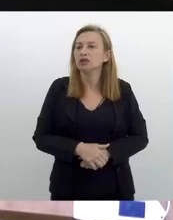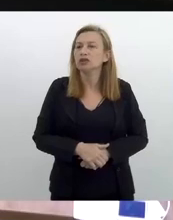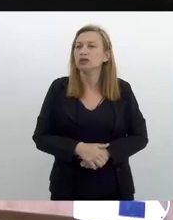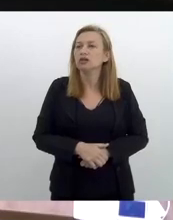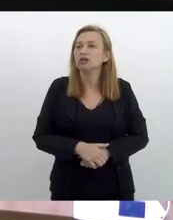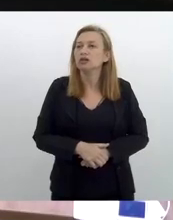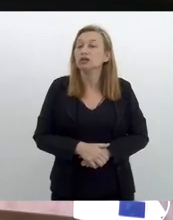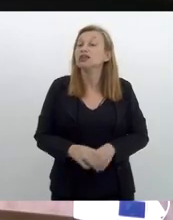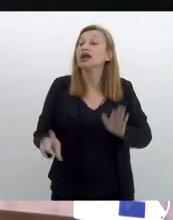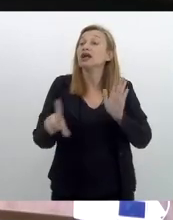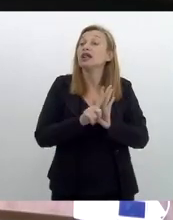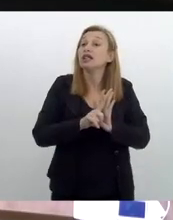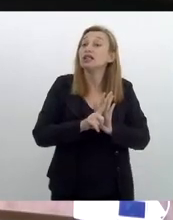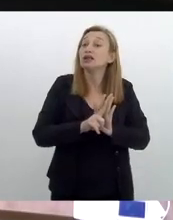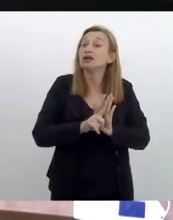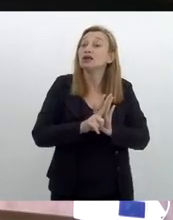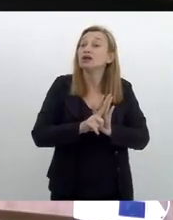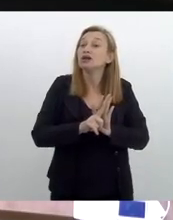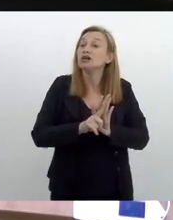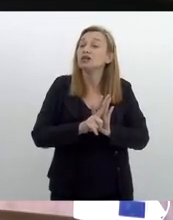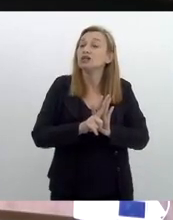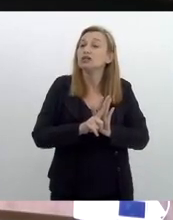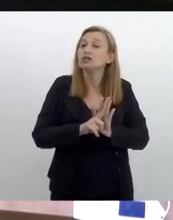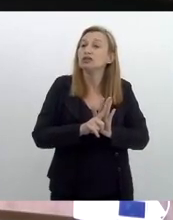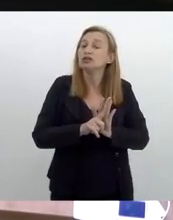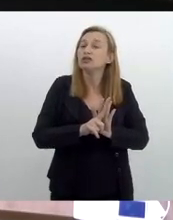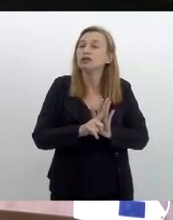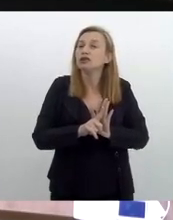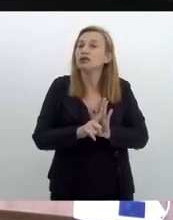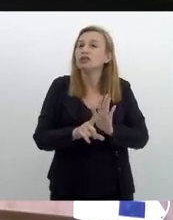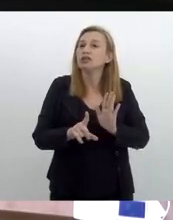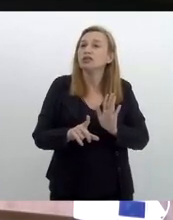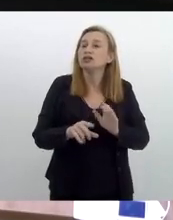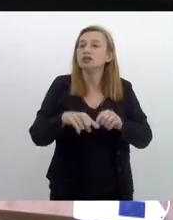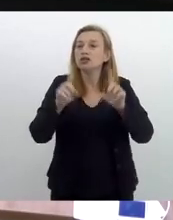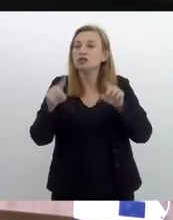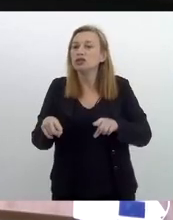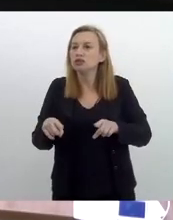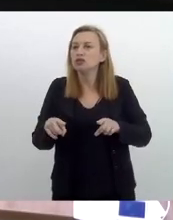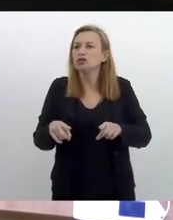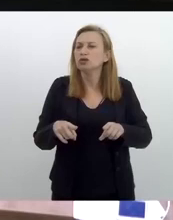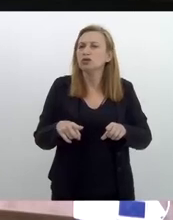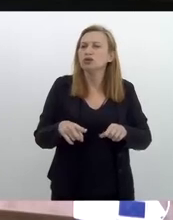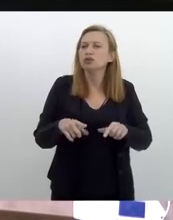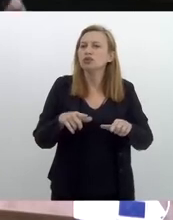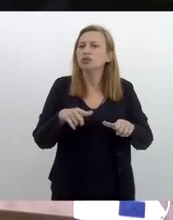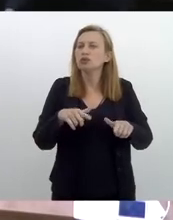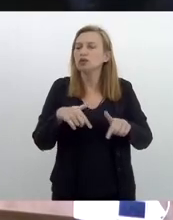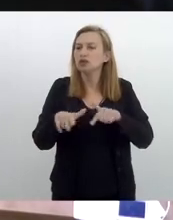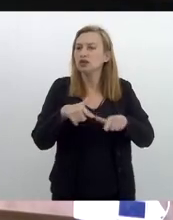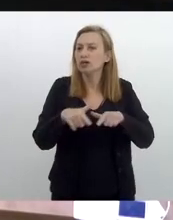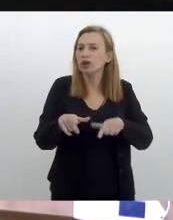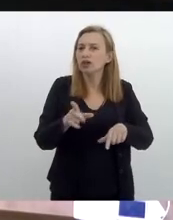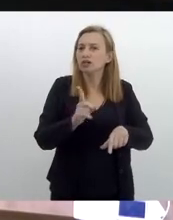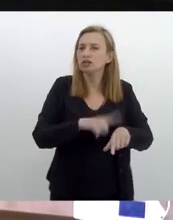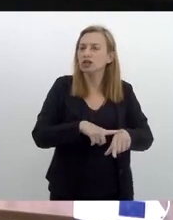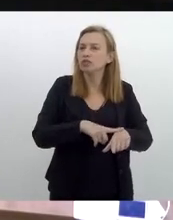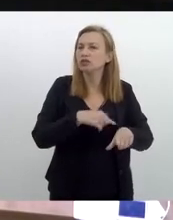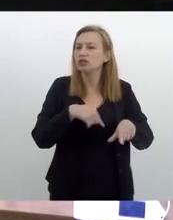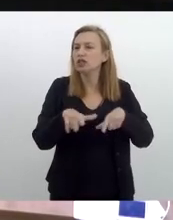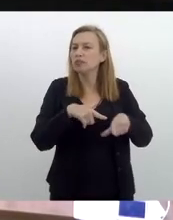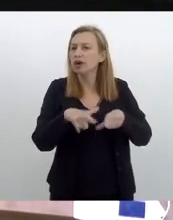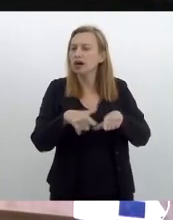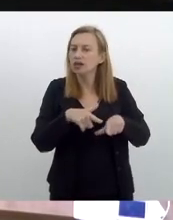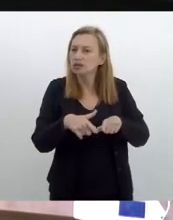da lei observados os critérios a serem estabelecidos em lei o servidor titular do cargo efetivo que tenha completado as exigências para a aposentadoria a vontade